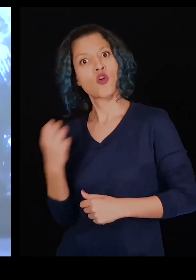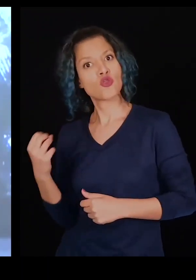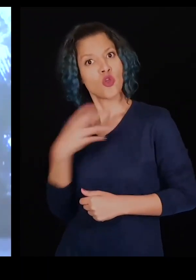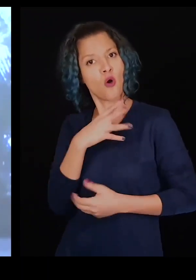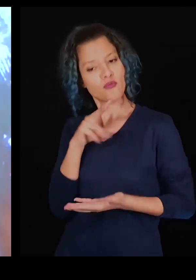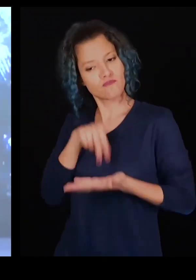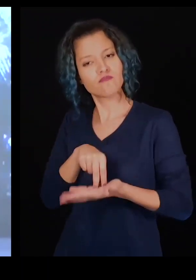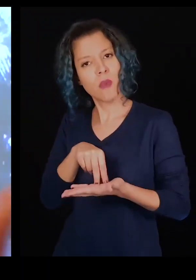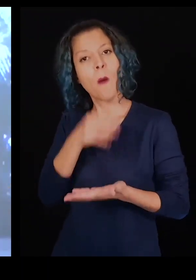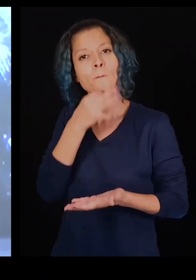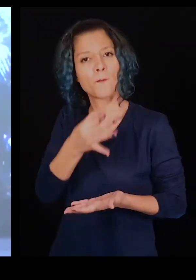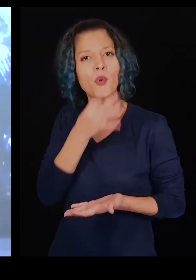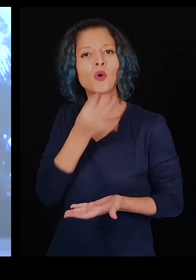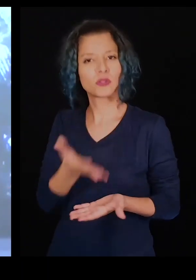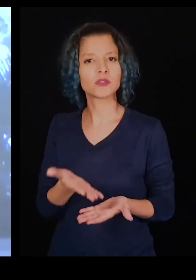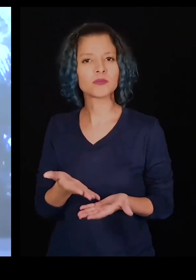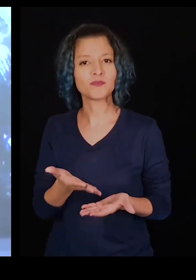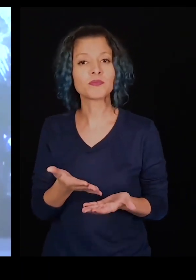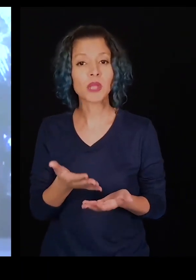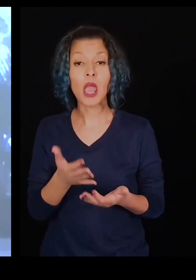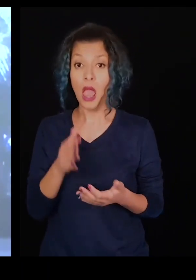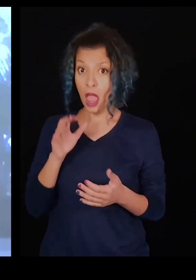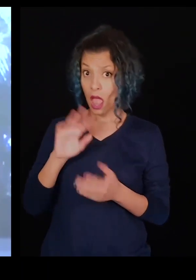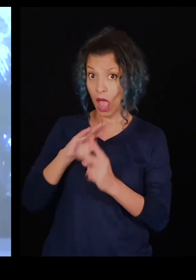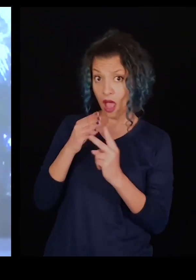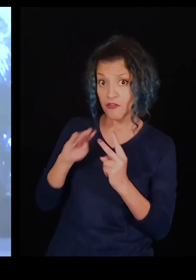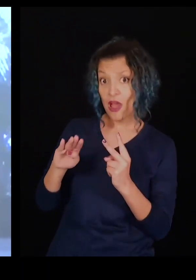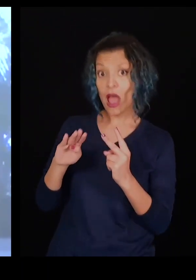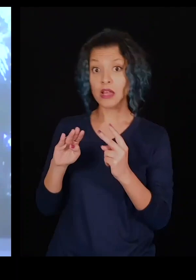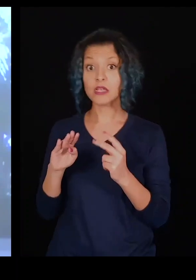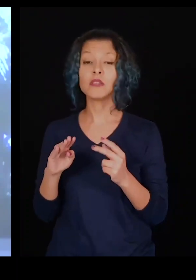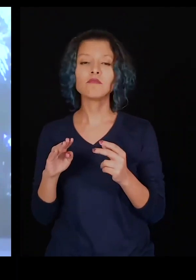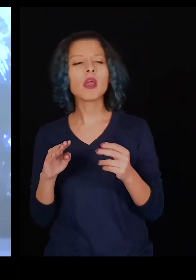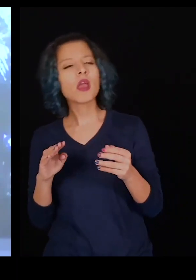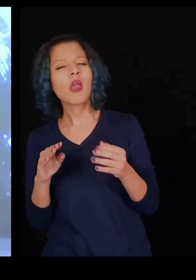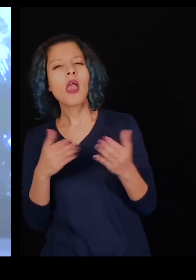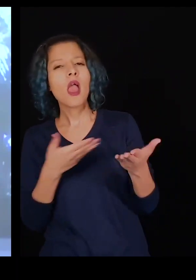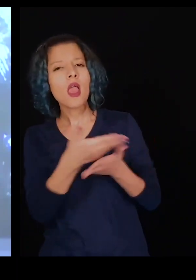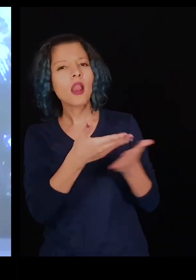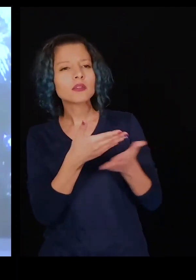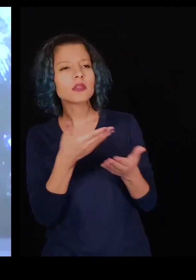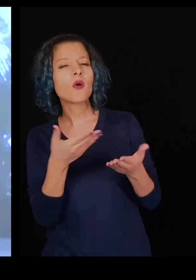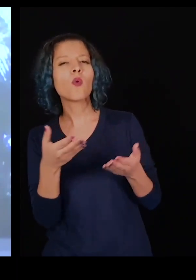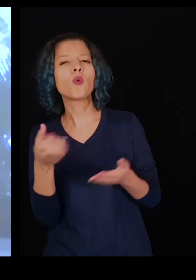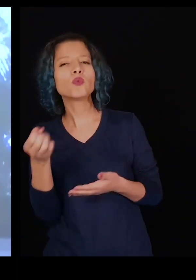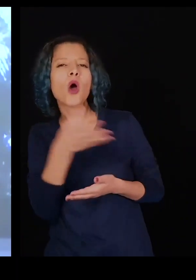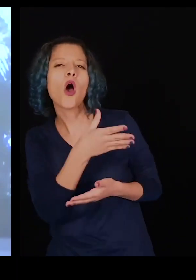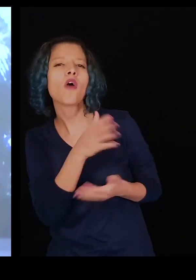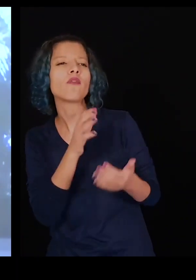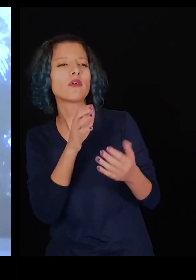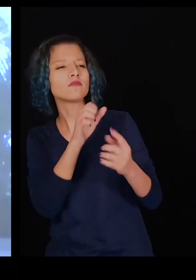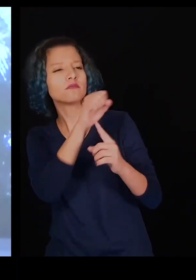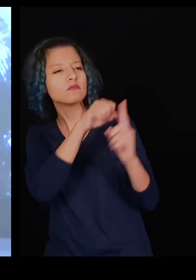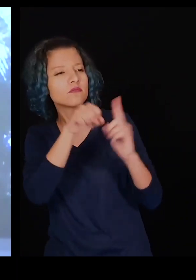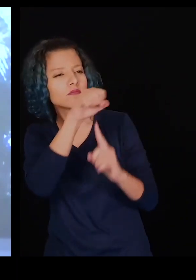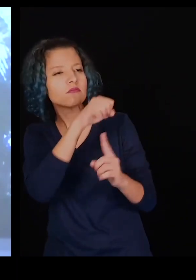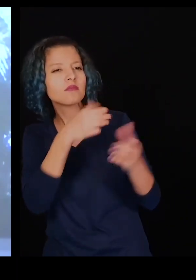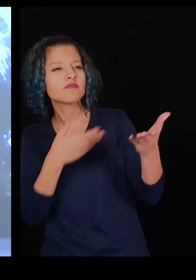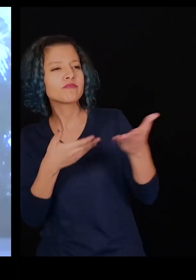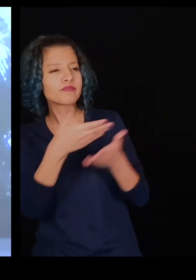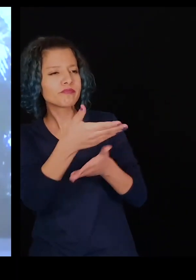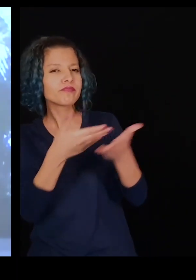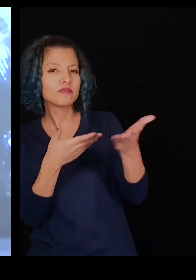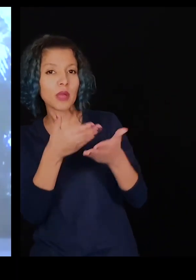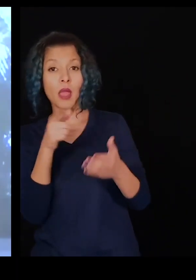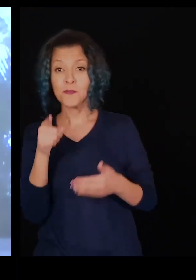buscando estabelecer, essas novas relações que ela está buscando estabelecer com a sociedade, até uma narrativa que o nosso presidente